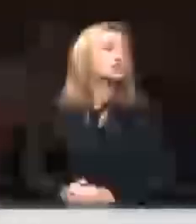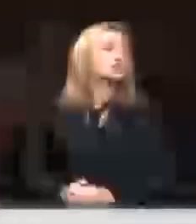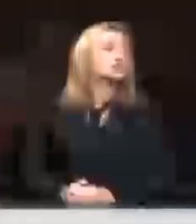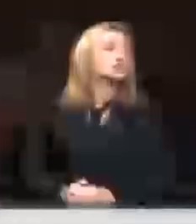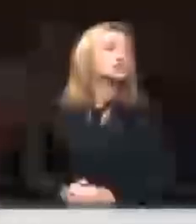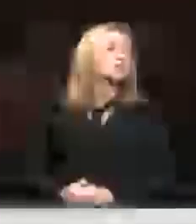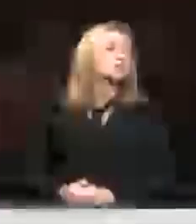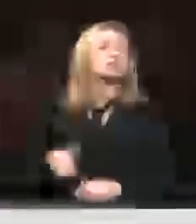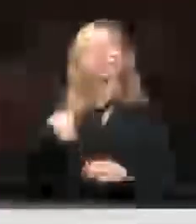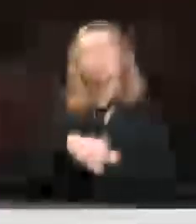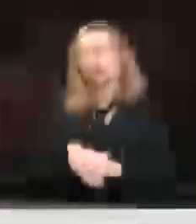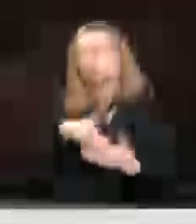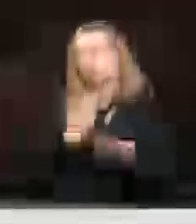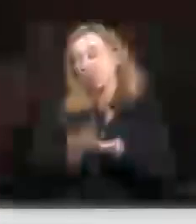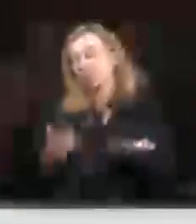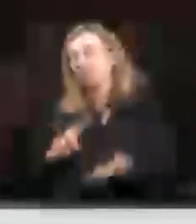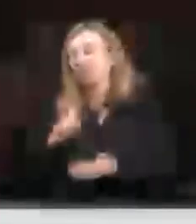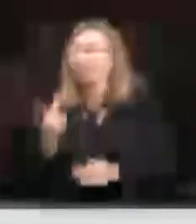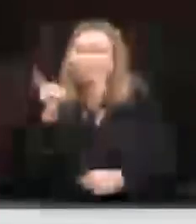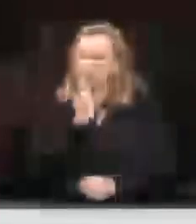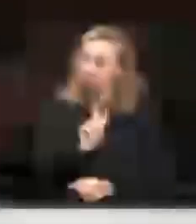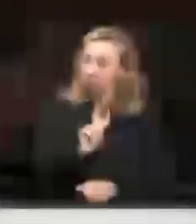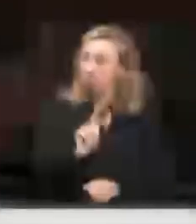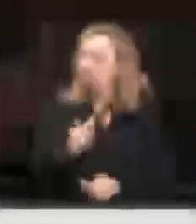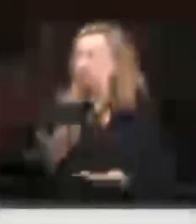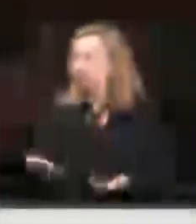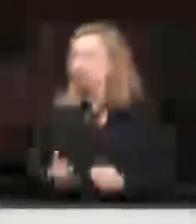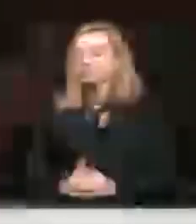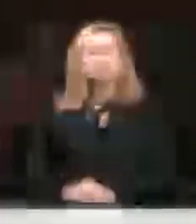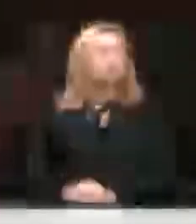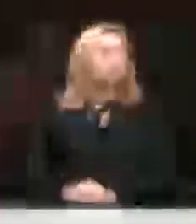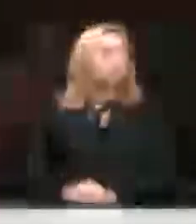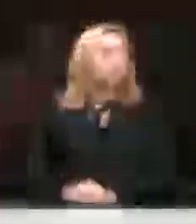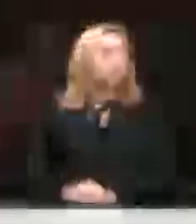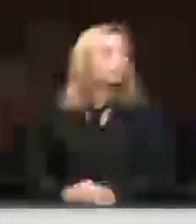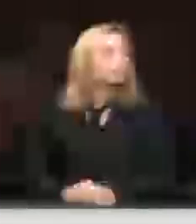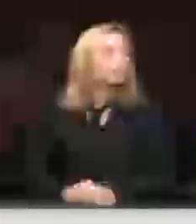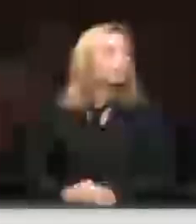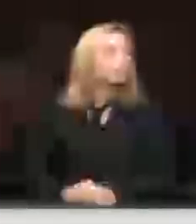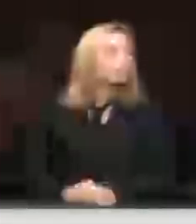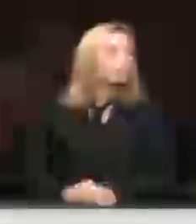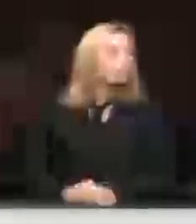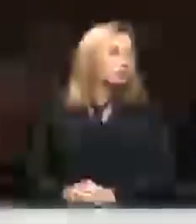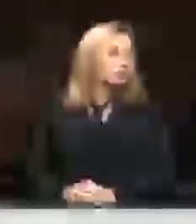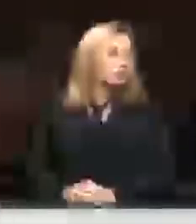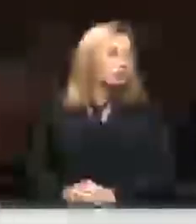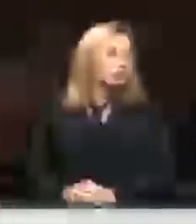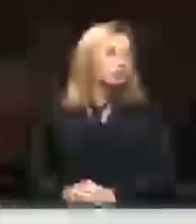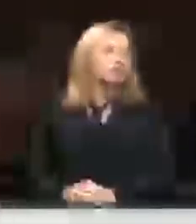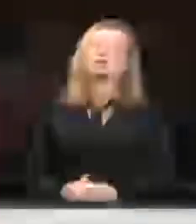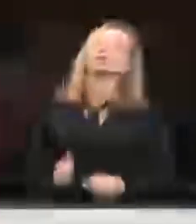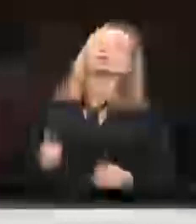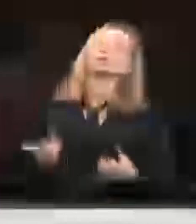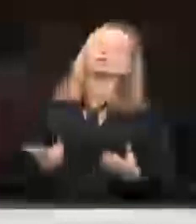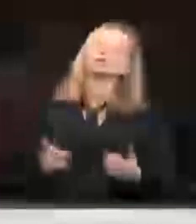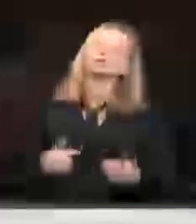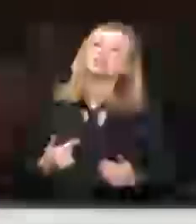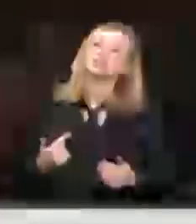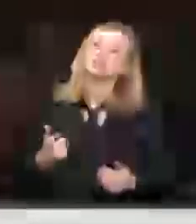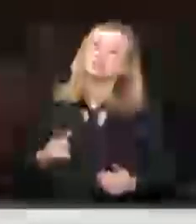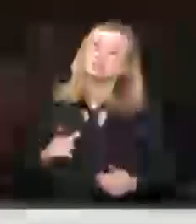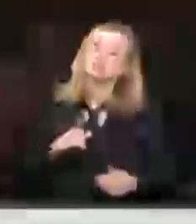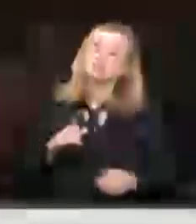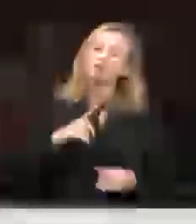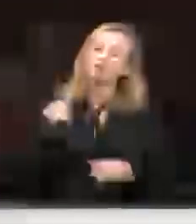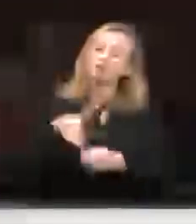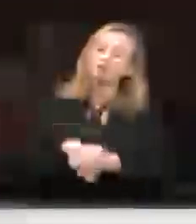ganha-se e perde-se. A sociedade fluminense teve no segundo turno o momento